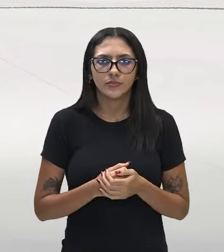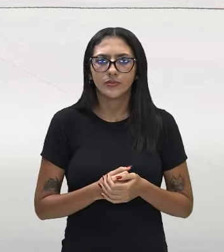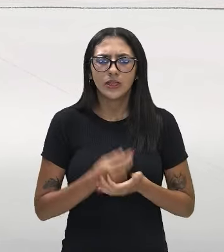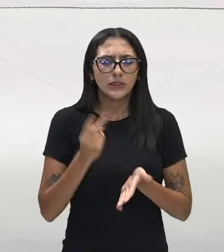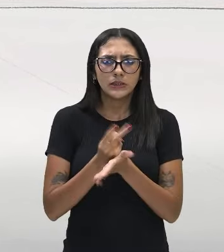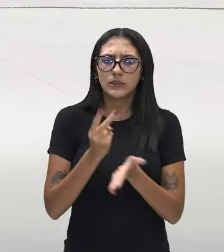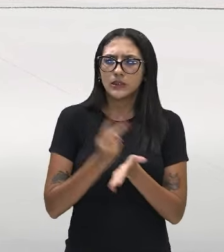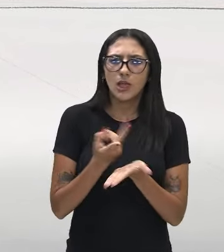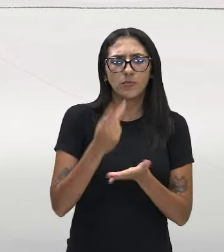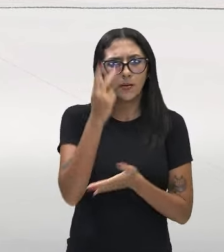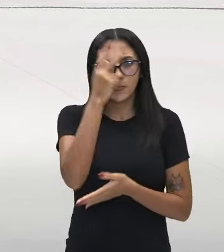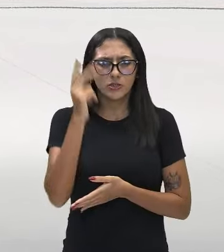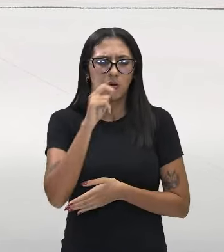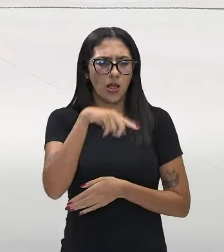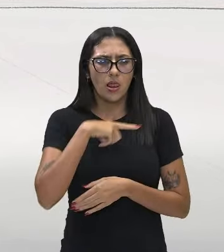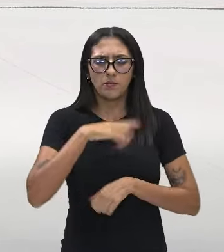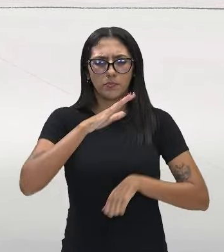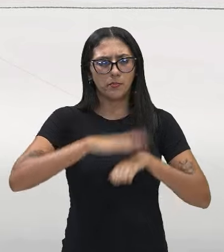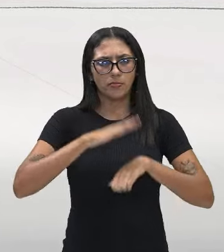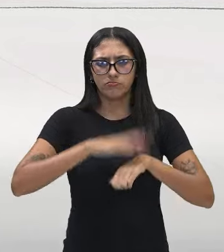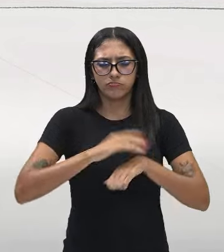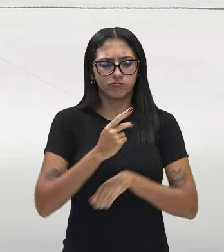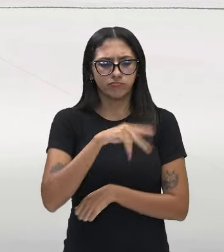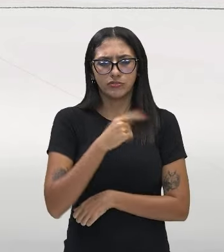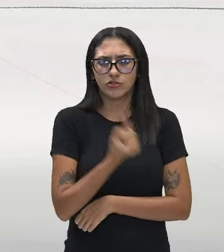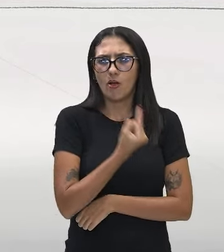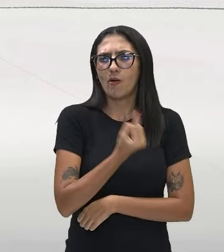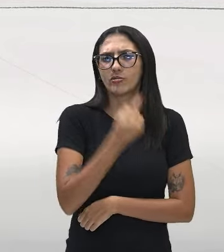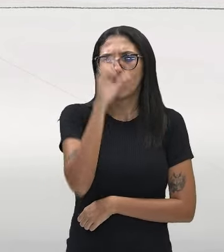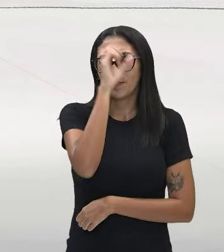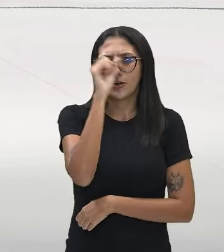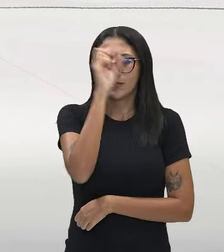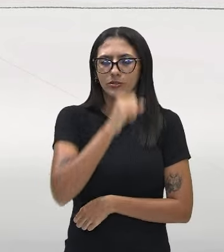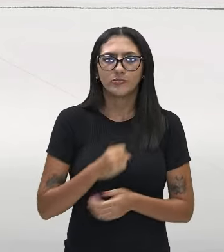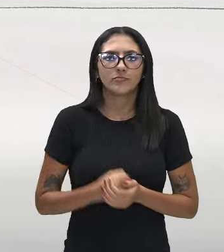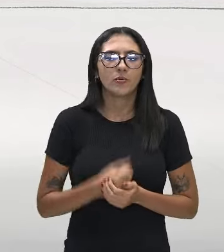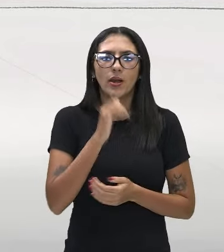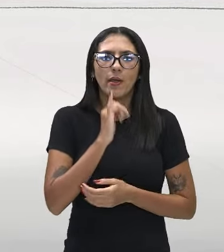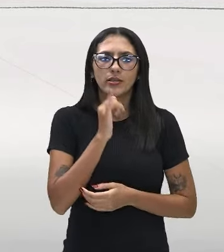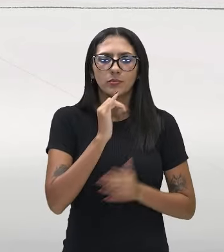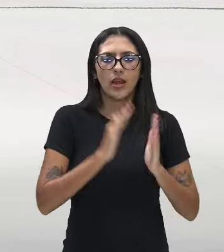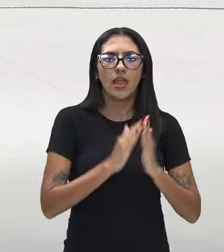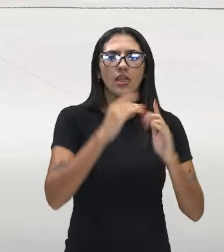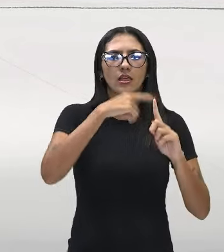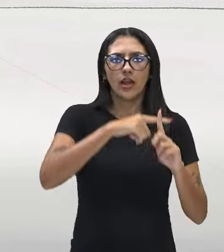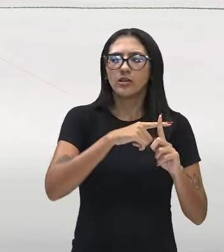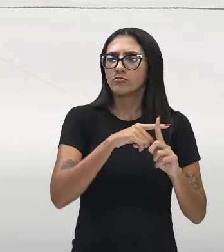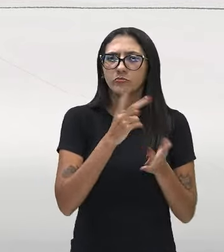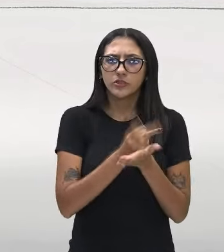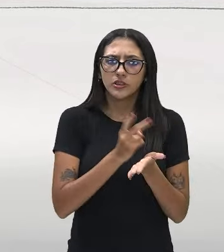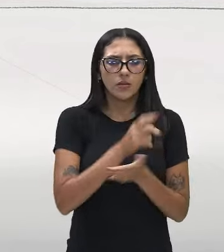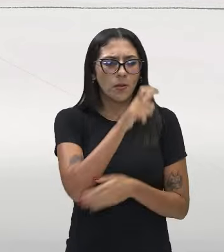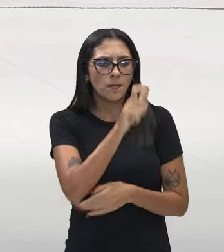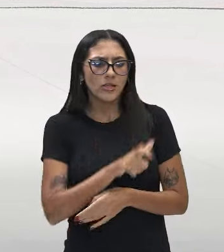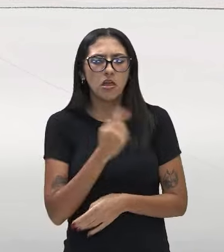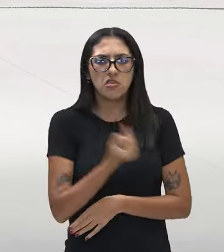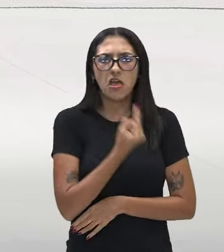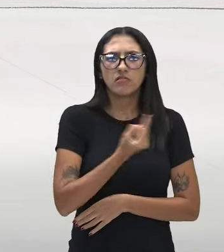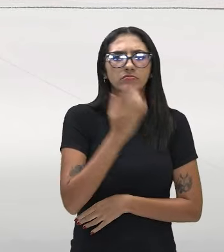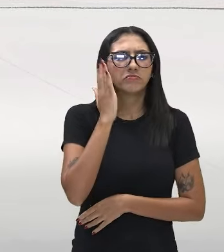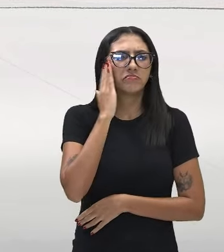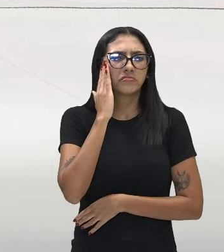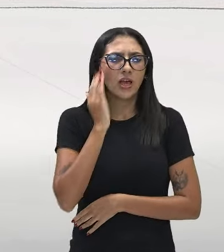Aquele que aprendeu sozinho. Impressionante. Na igreja, sempre tem o que toca o violão. Na igreja. Isso, sempre tem. Na hora do